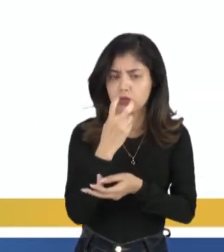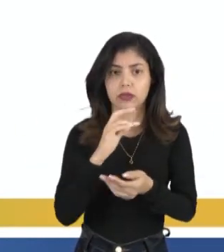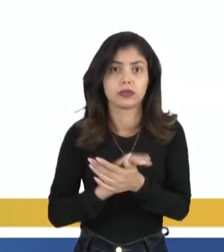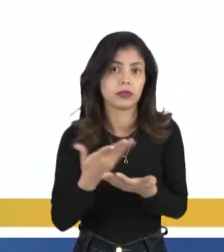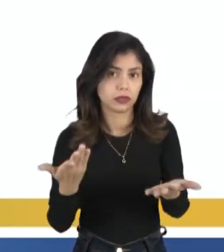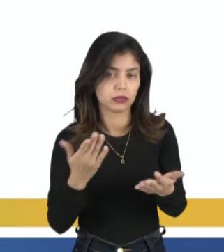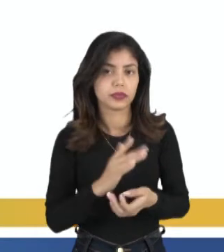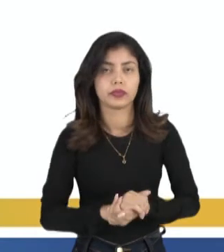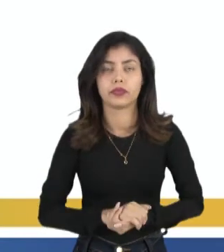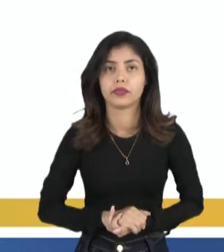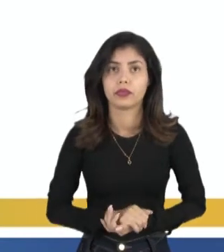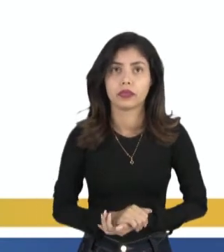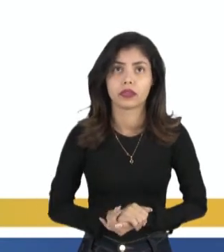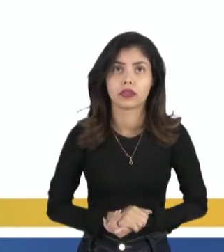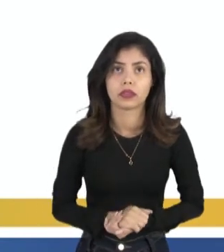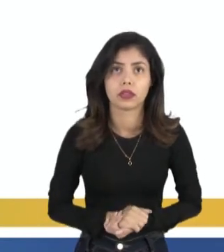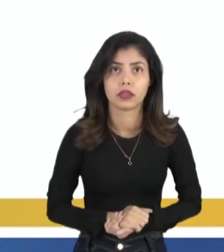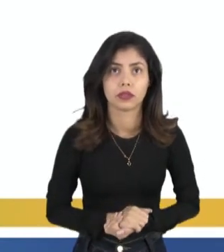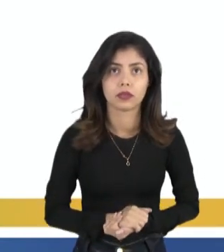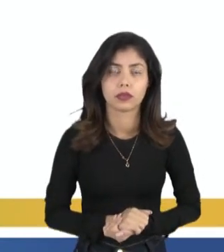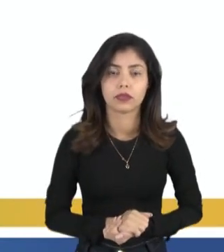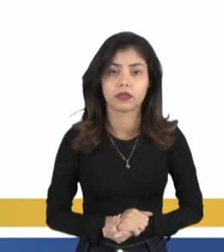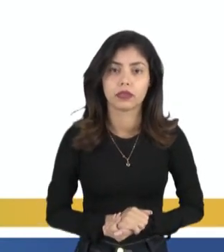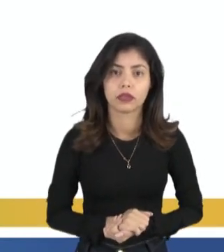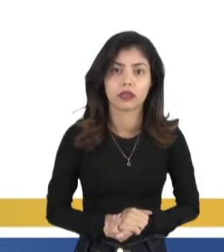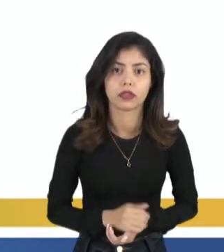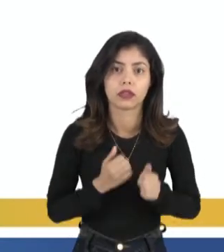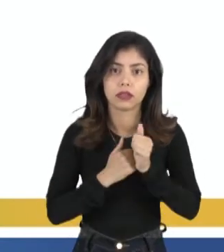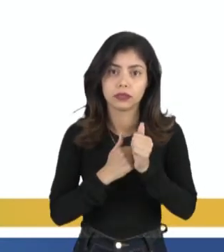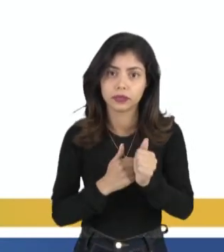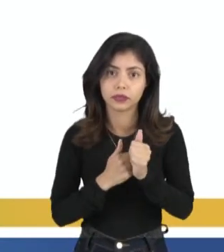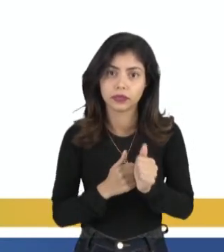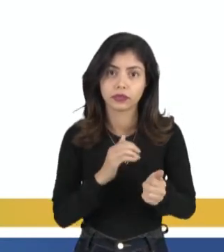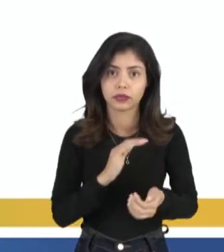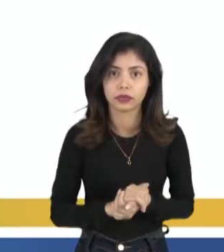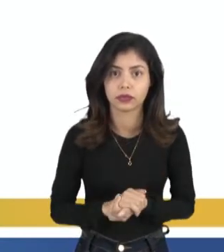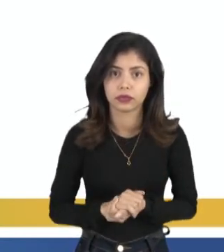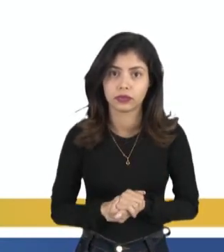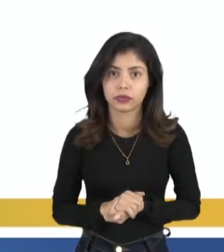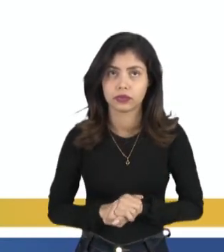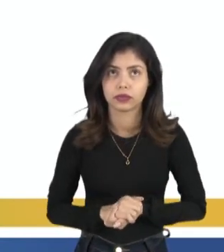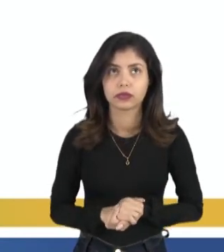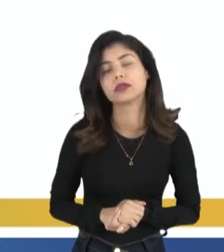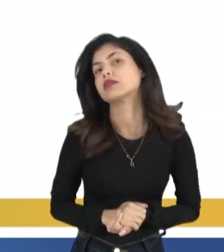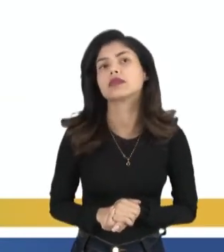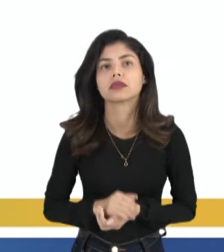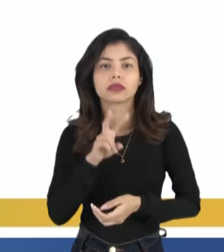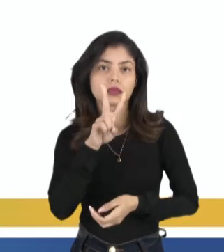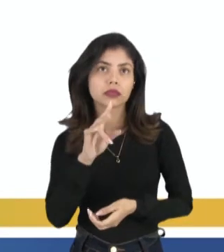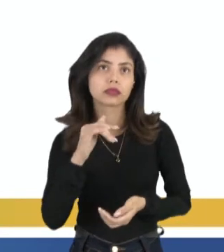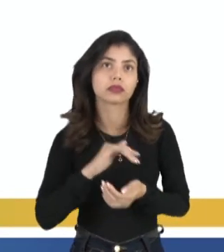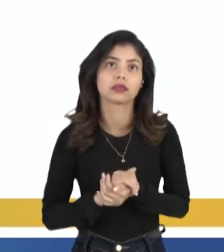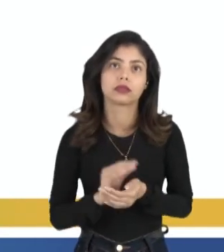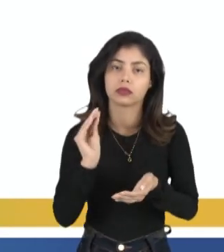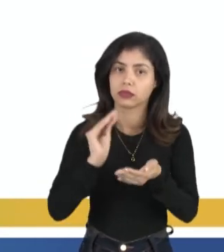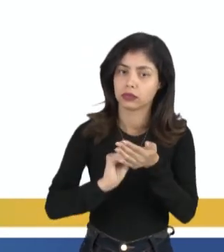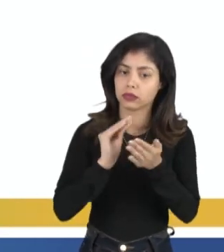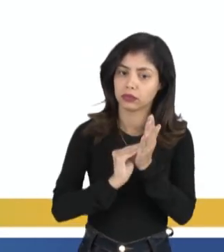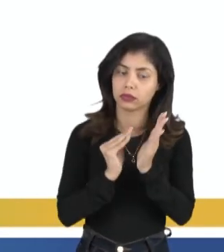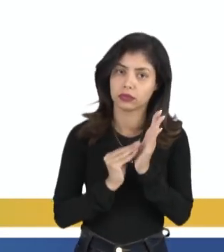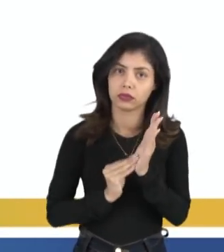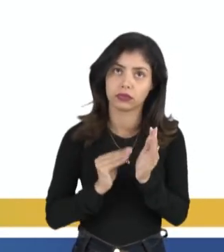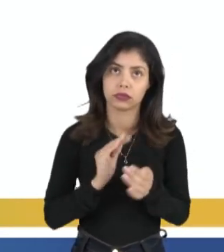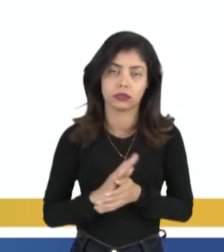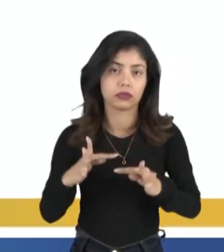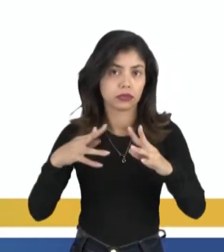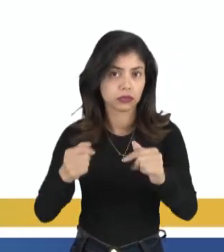sua retina, né? E aí tem que seguir todos esses cuidados, tá? São eventos aí, você coloca lá no computador todas